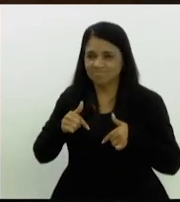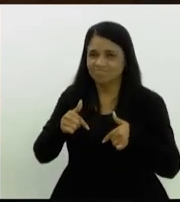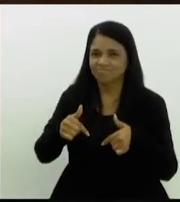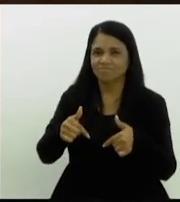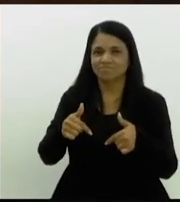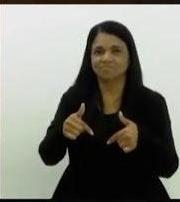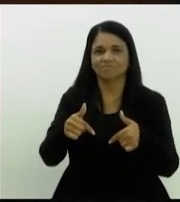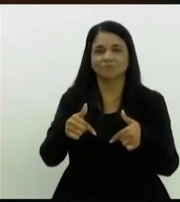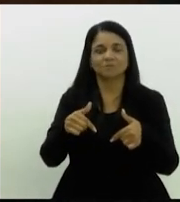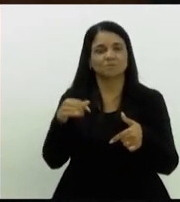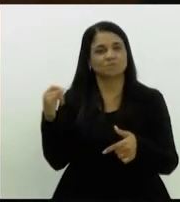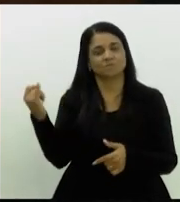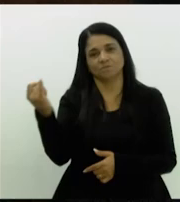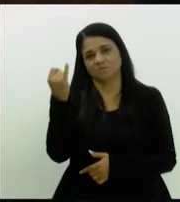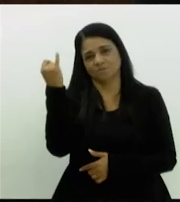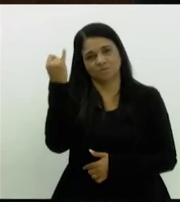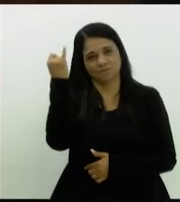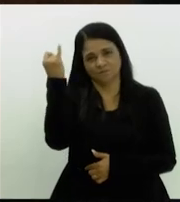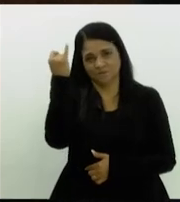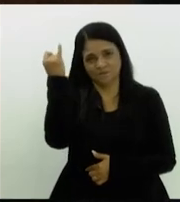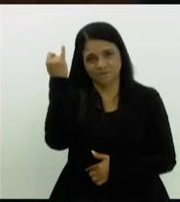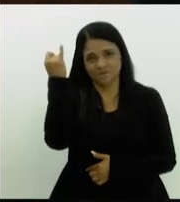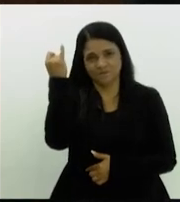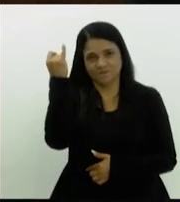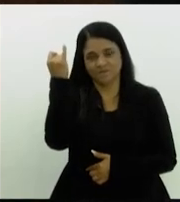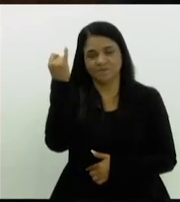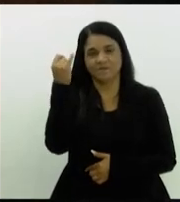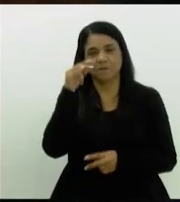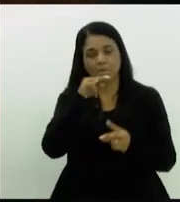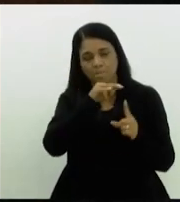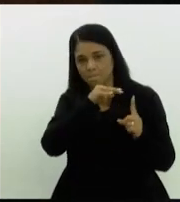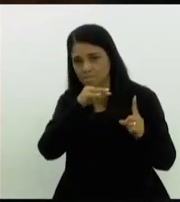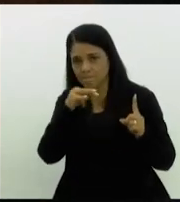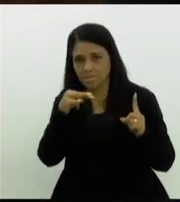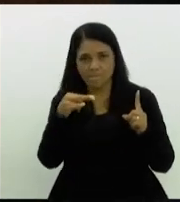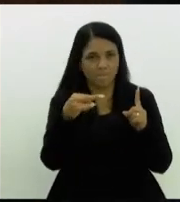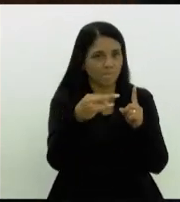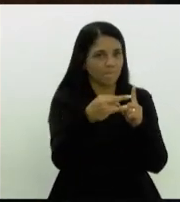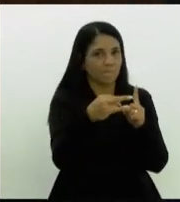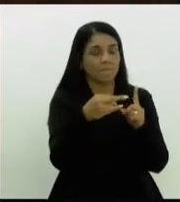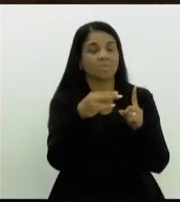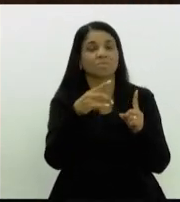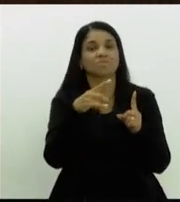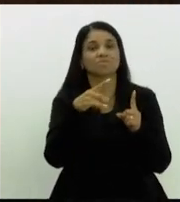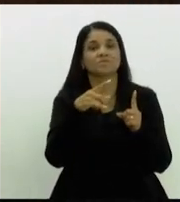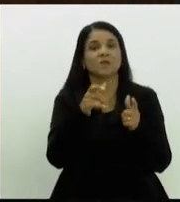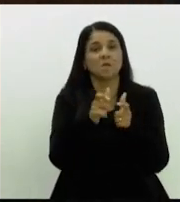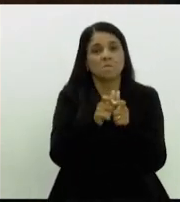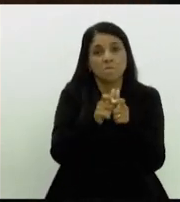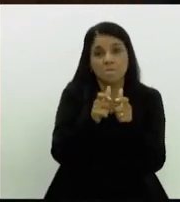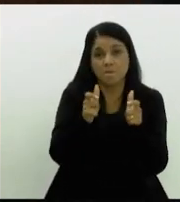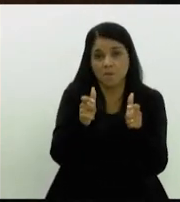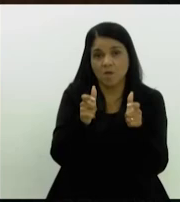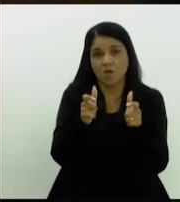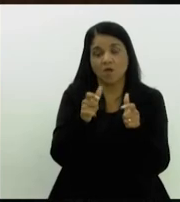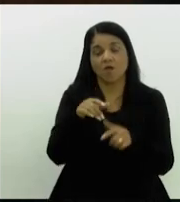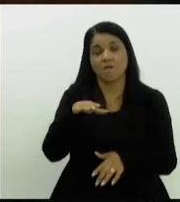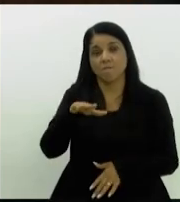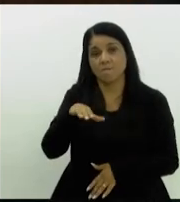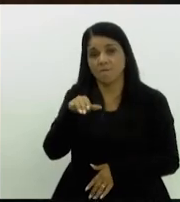é uma ação por demais importante, tendo em vista que a grande parte das